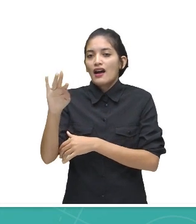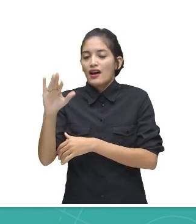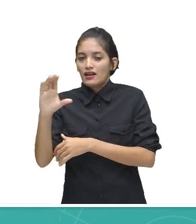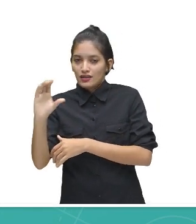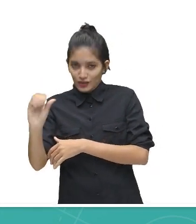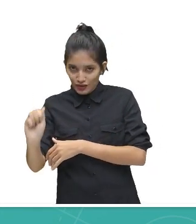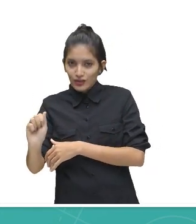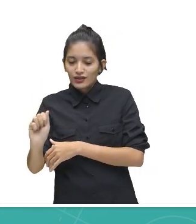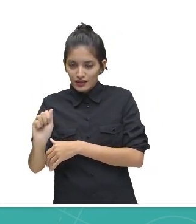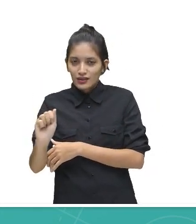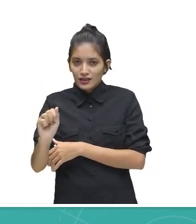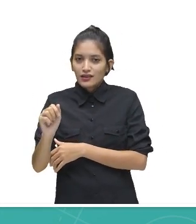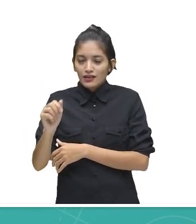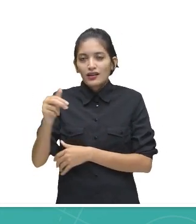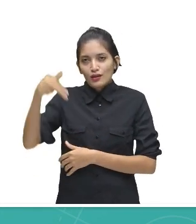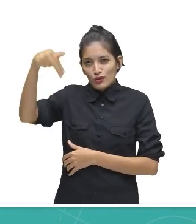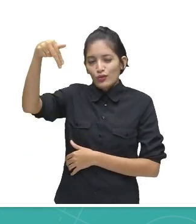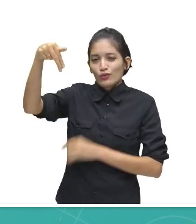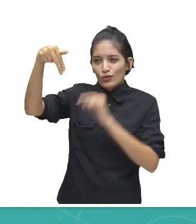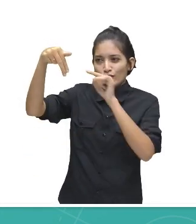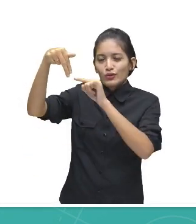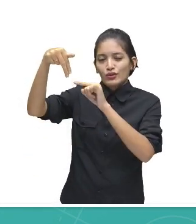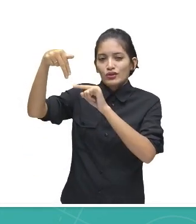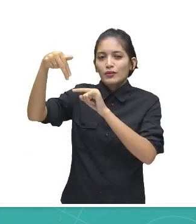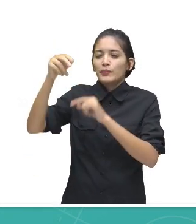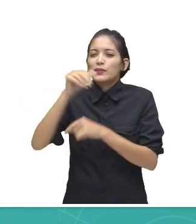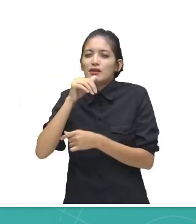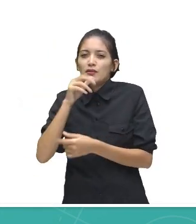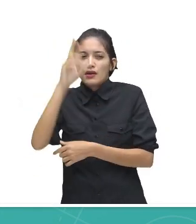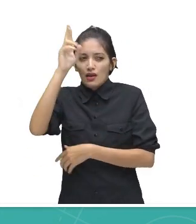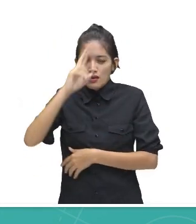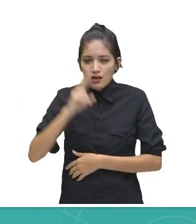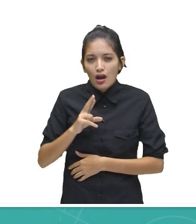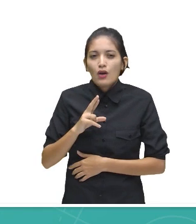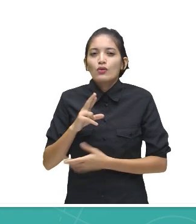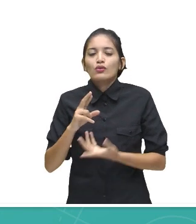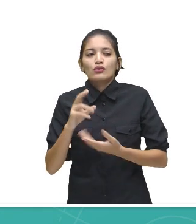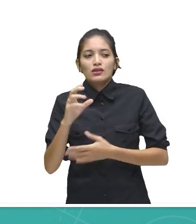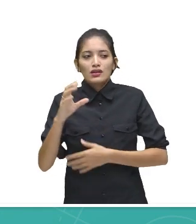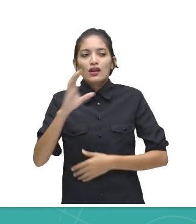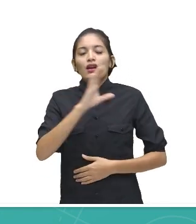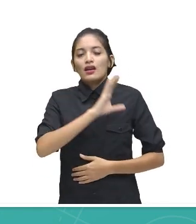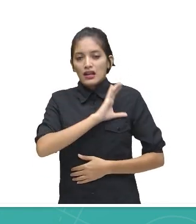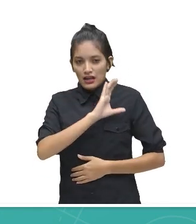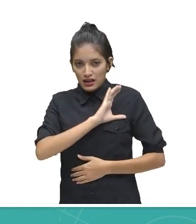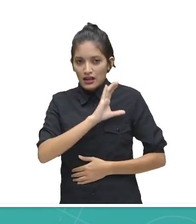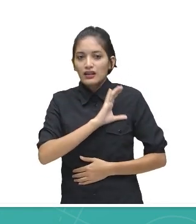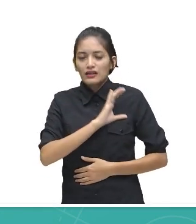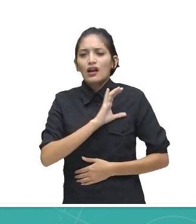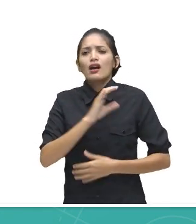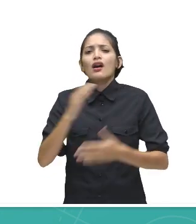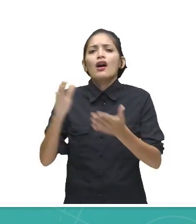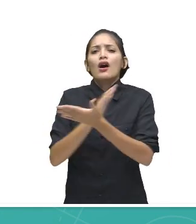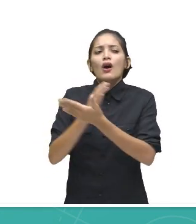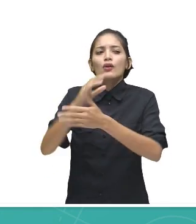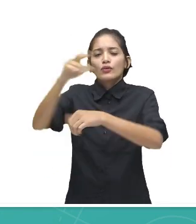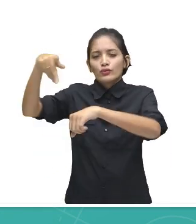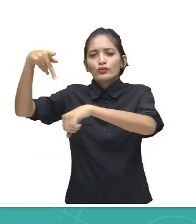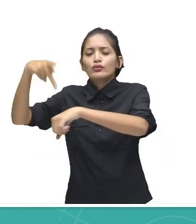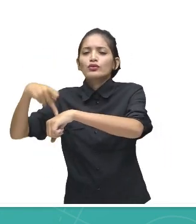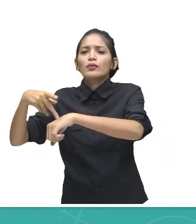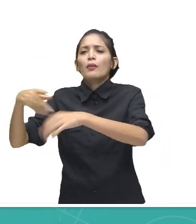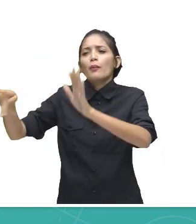mais extrema lá do norte, norte da Rússia, norte do Canadá, os países lá nórdicos